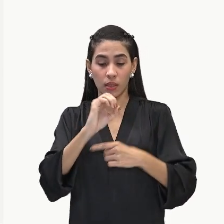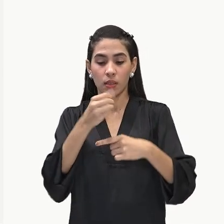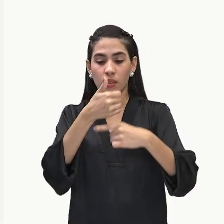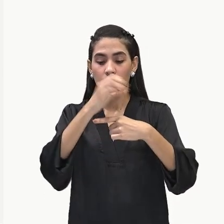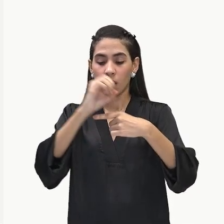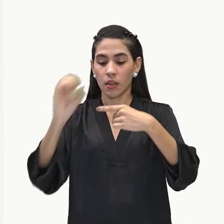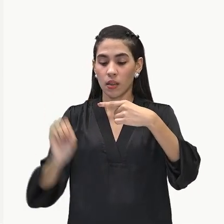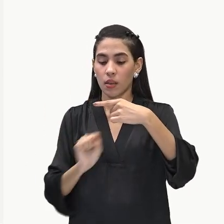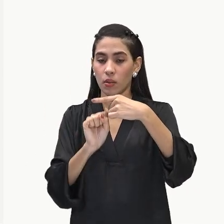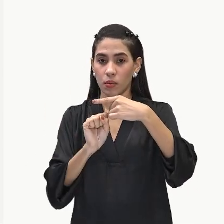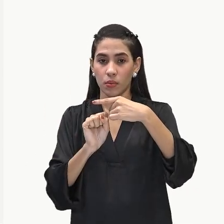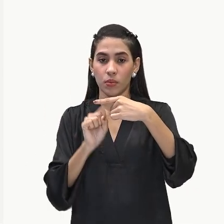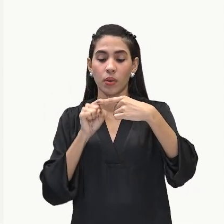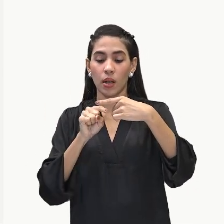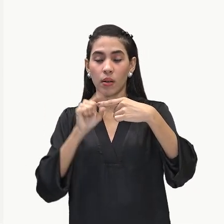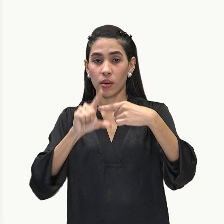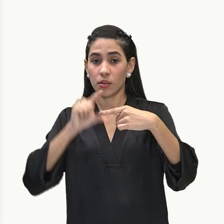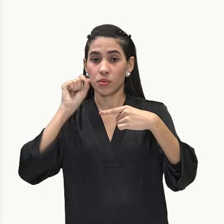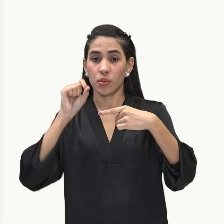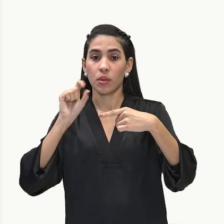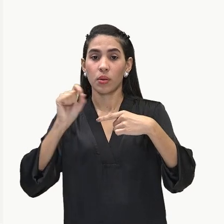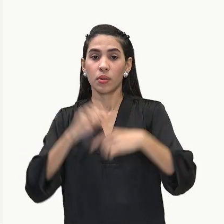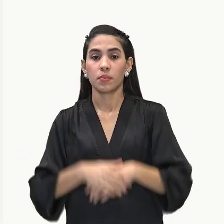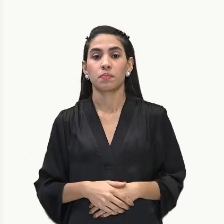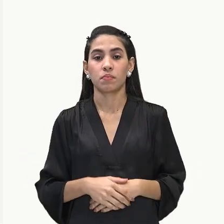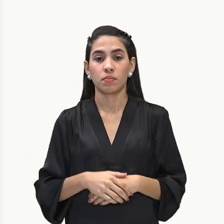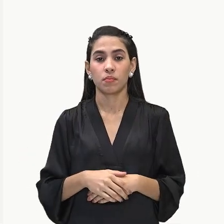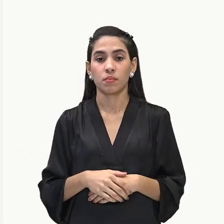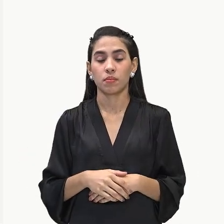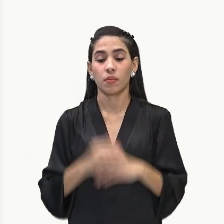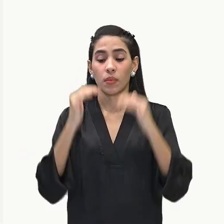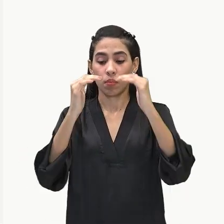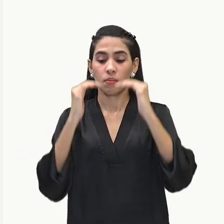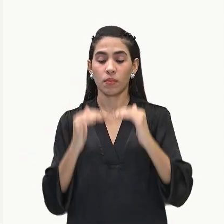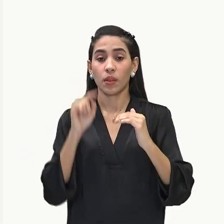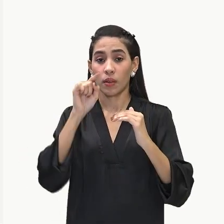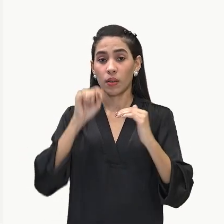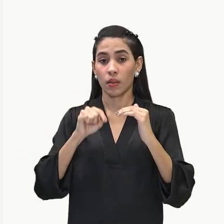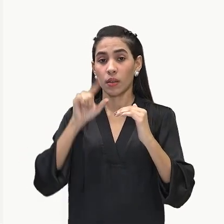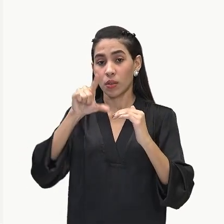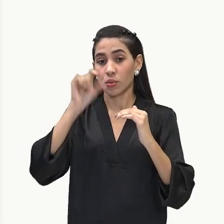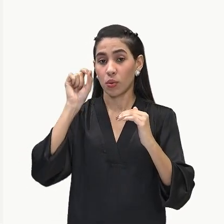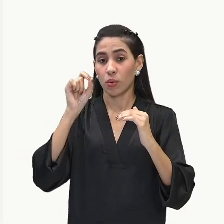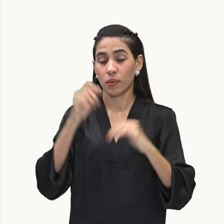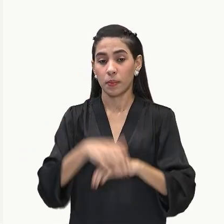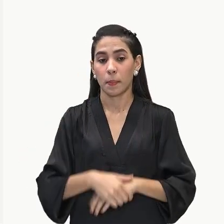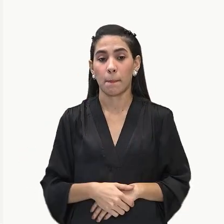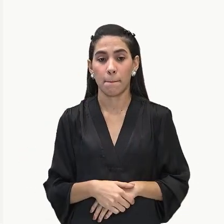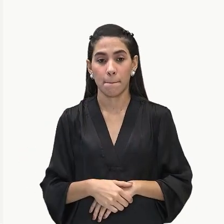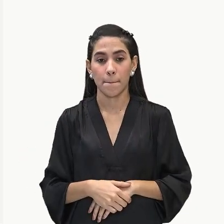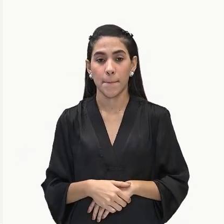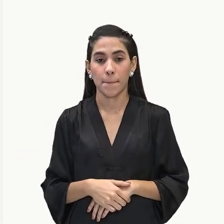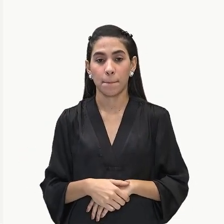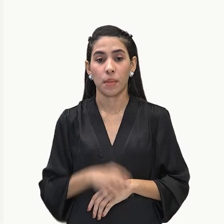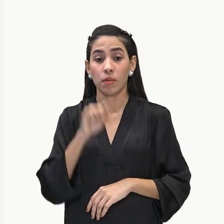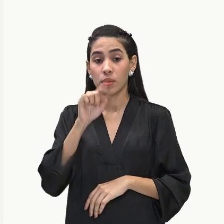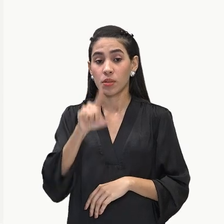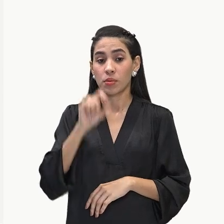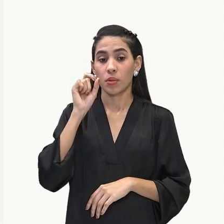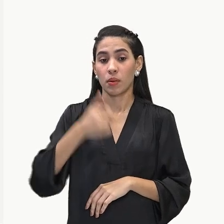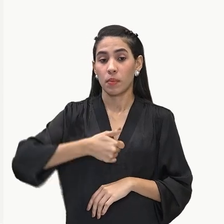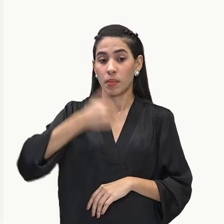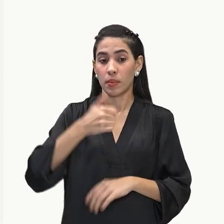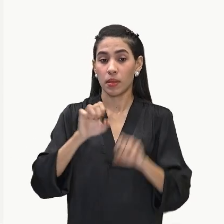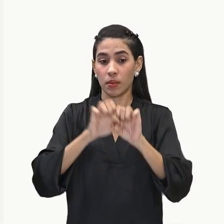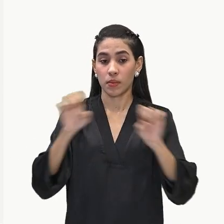8. Vamos escolher ali uma das equações e vamos trabalhar. Pegamos aí a primeira